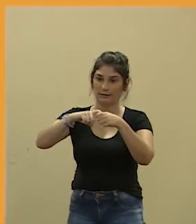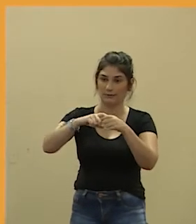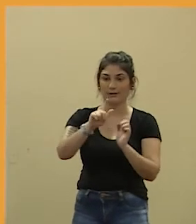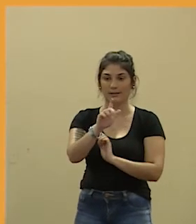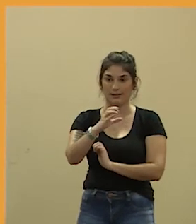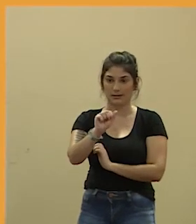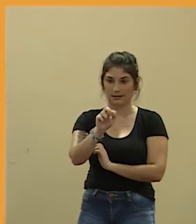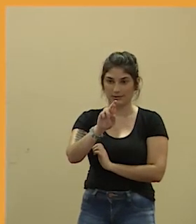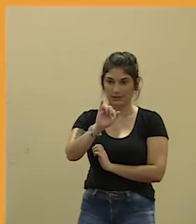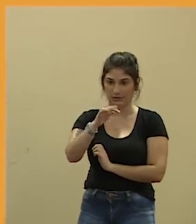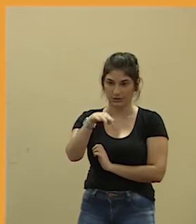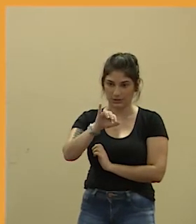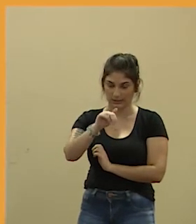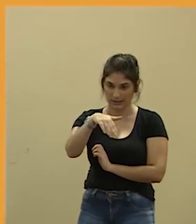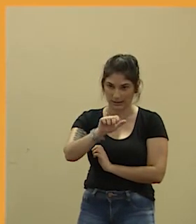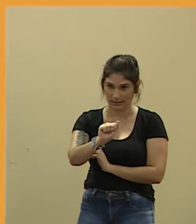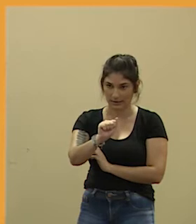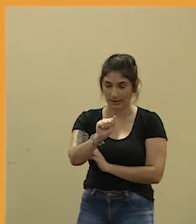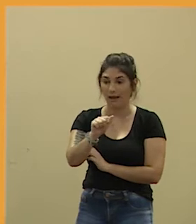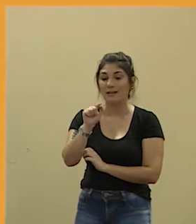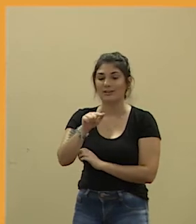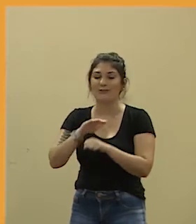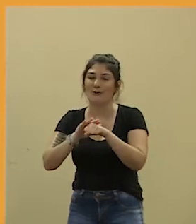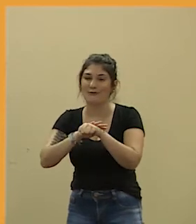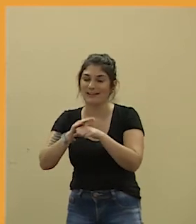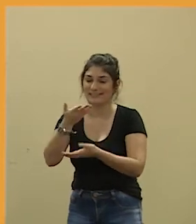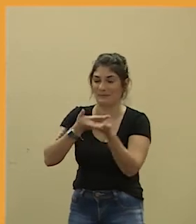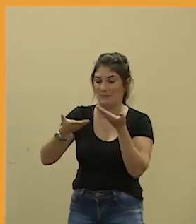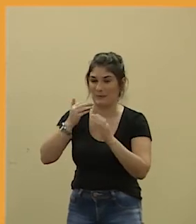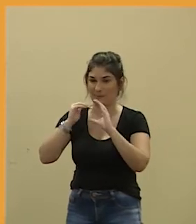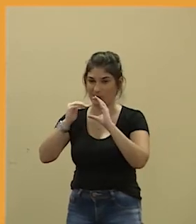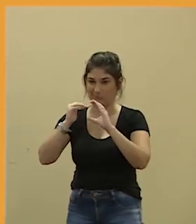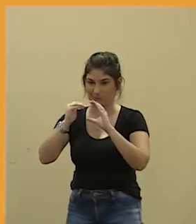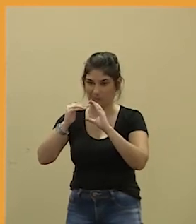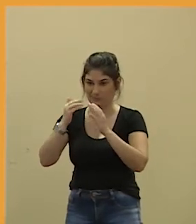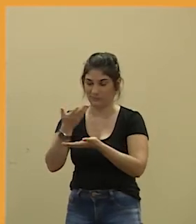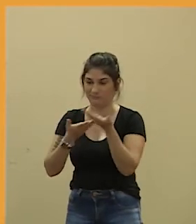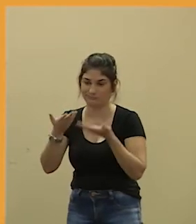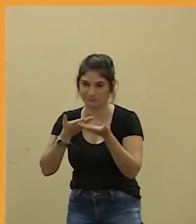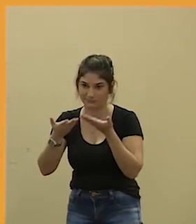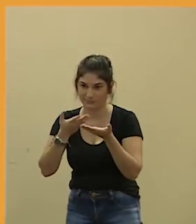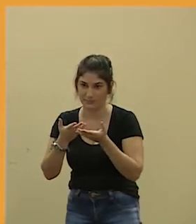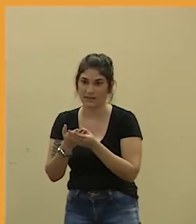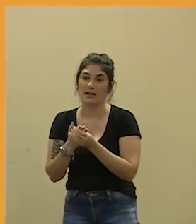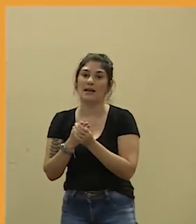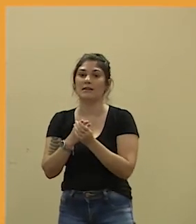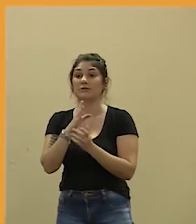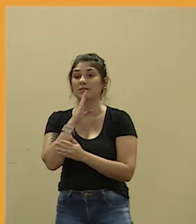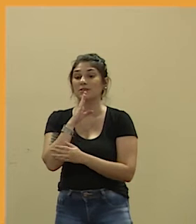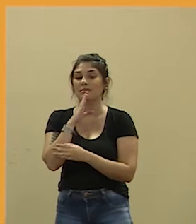pede para ir para sala 1 do vídeo chat aqui é legal que ele pensa mas burocratização ainda assim né e comentam os filmes encontrados com experiências pedagógicas